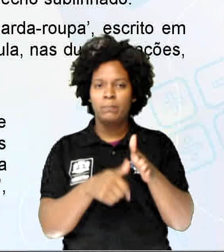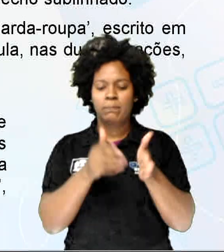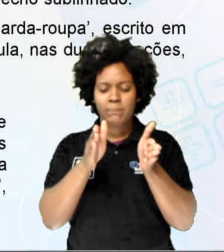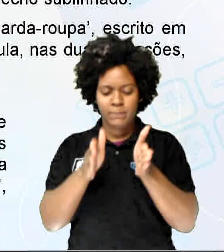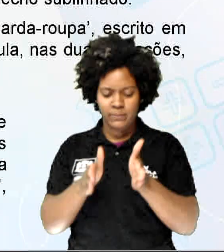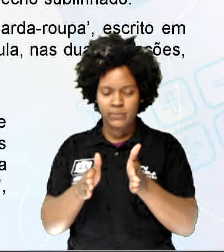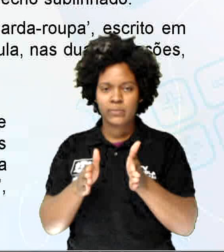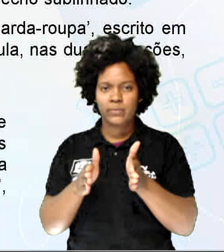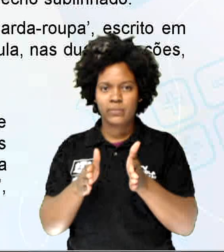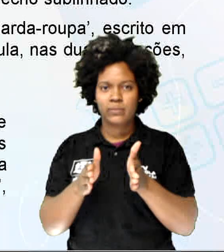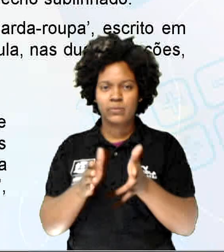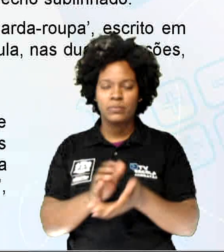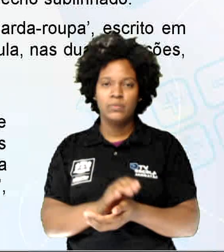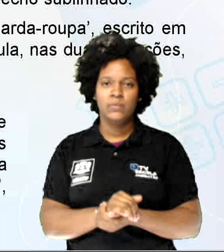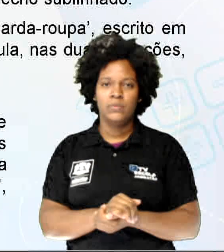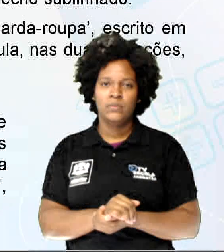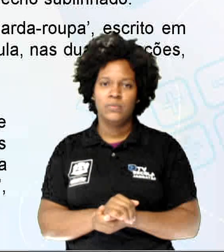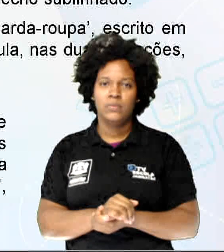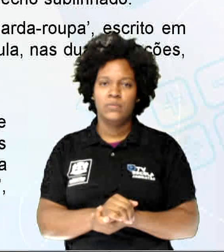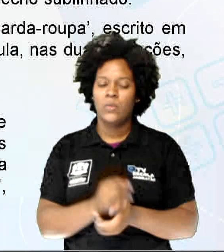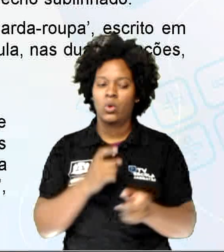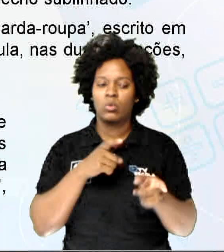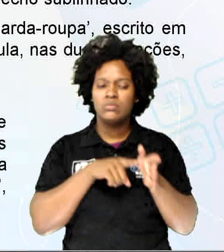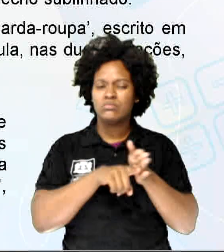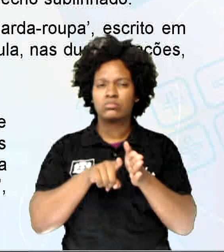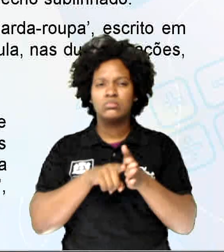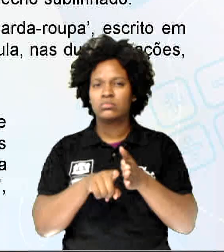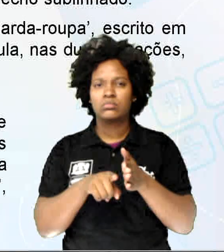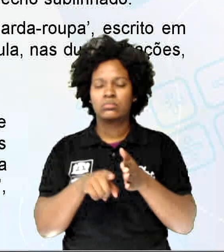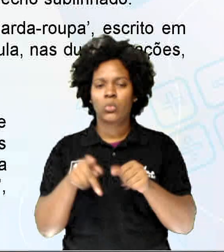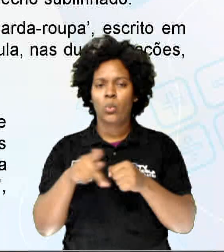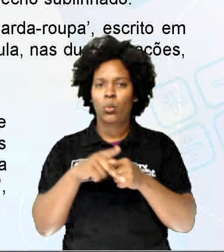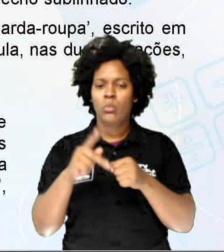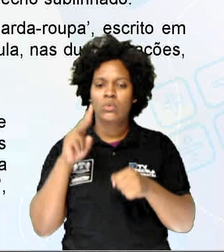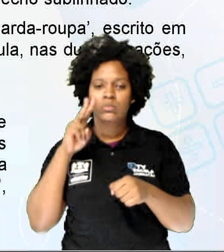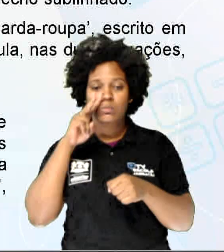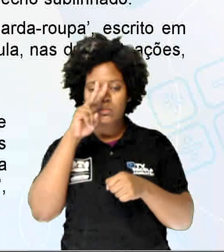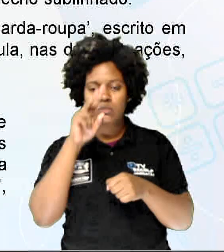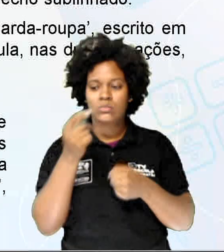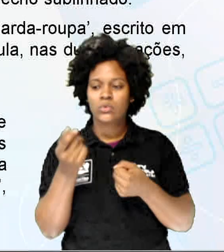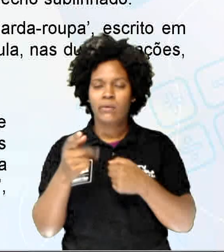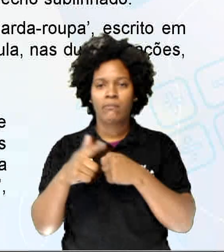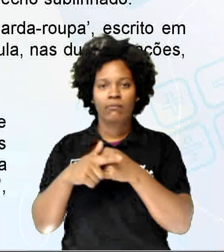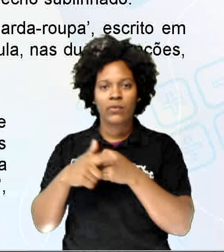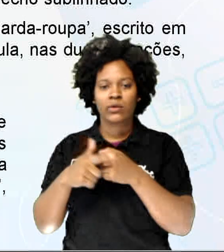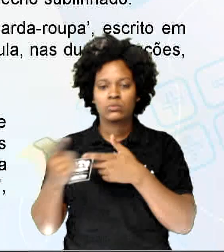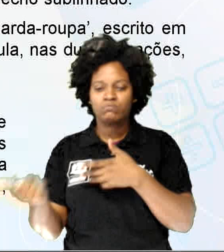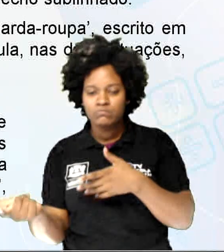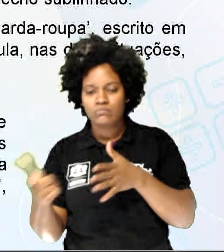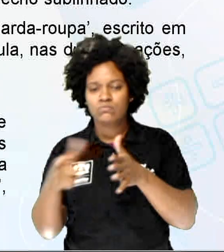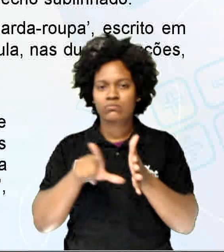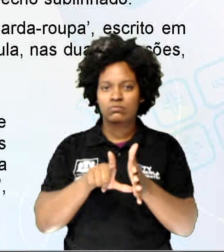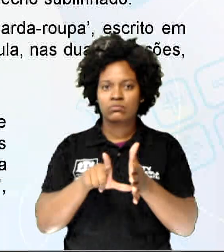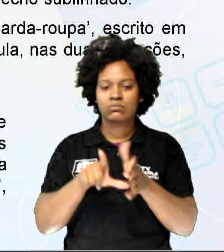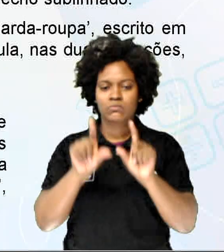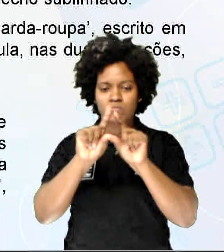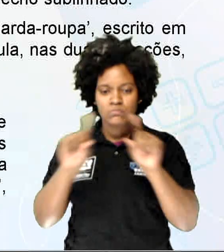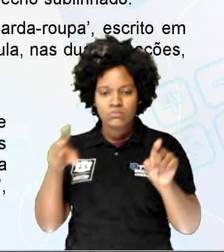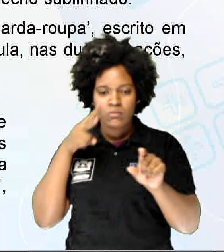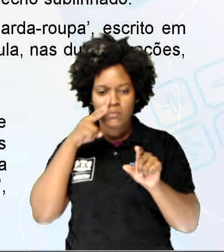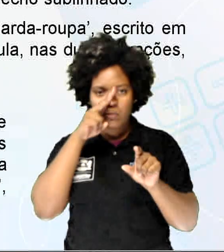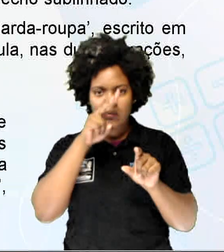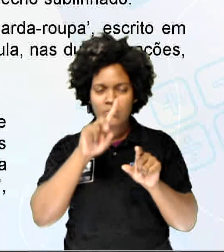parágrafo. Aí vem agora o questionamento, né? O pronome destacado tem a função de retomar o trecho sublinhado. Em